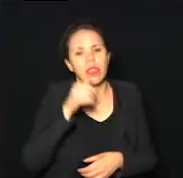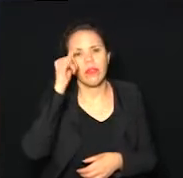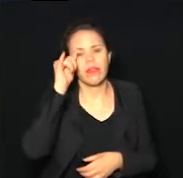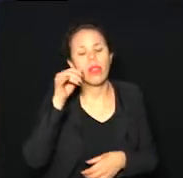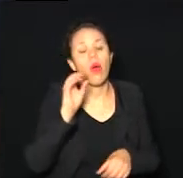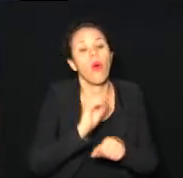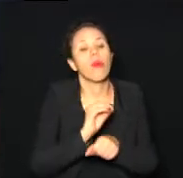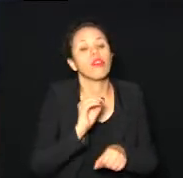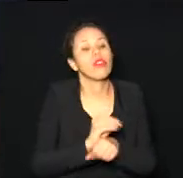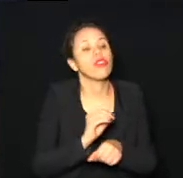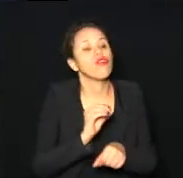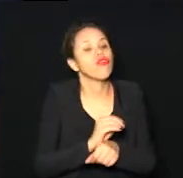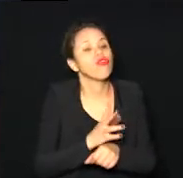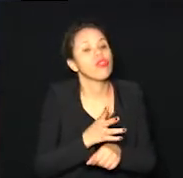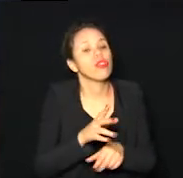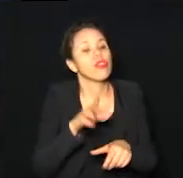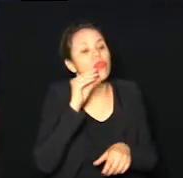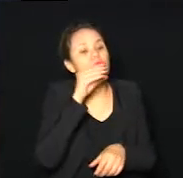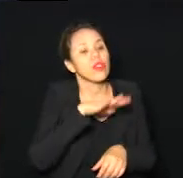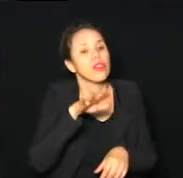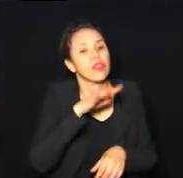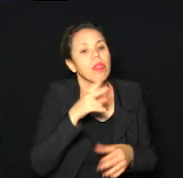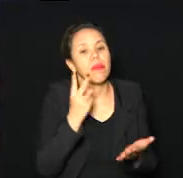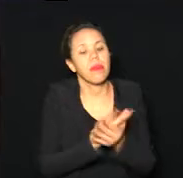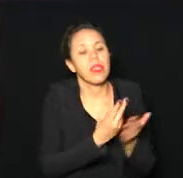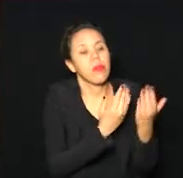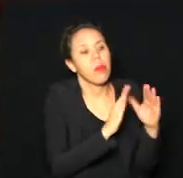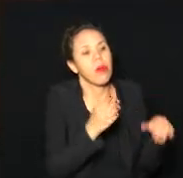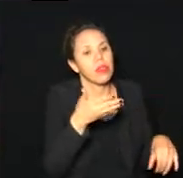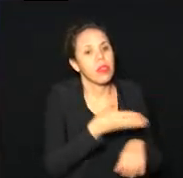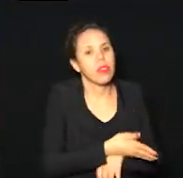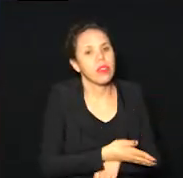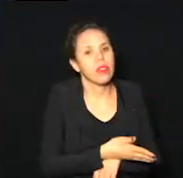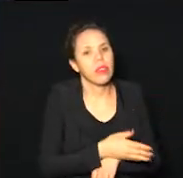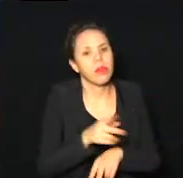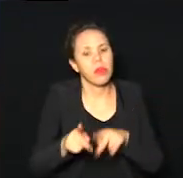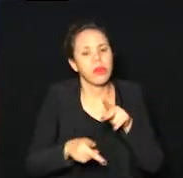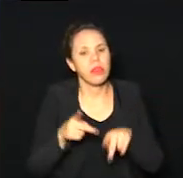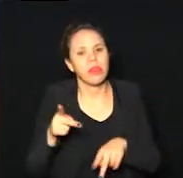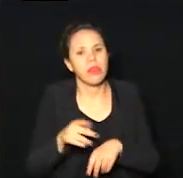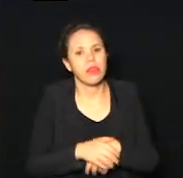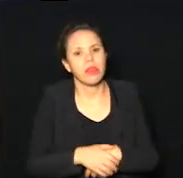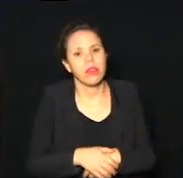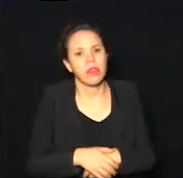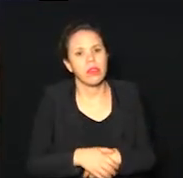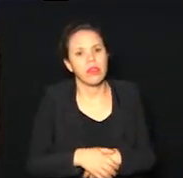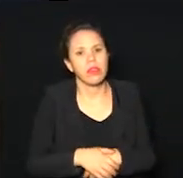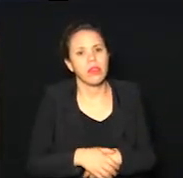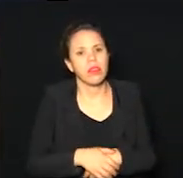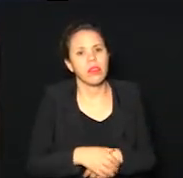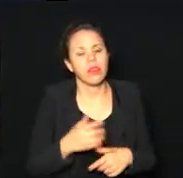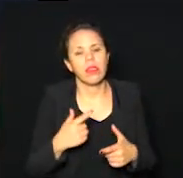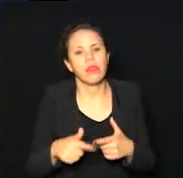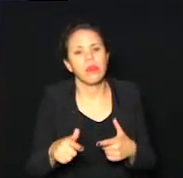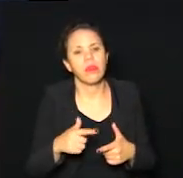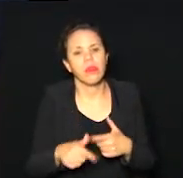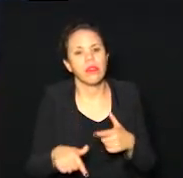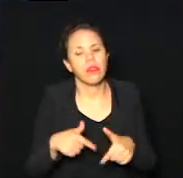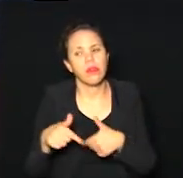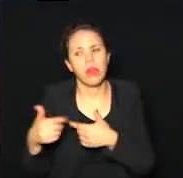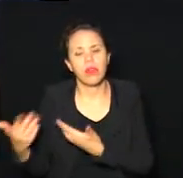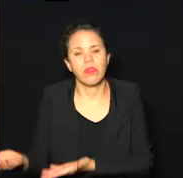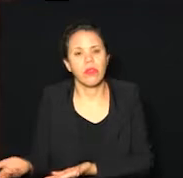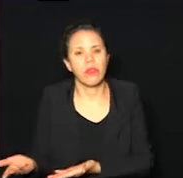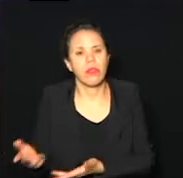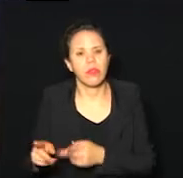os trabalhadores hoje se a mesma porta que entra um paciente sintomático e o trabalhador